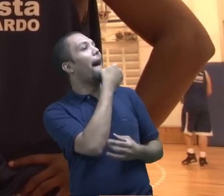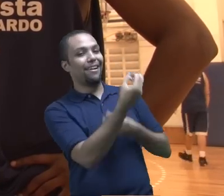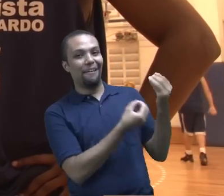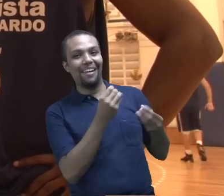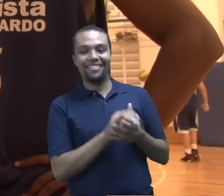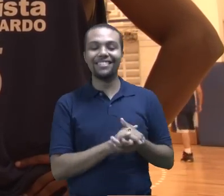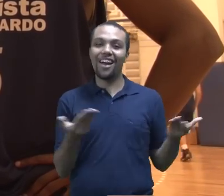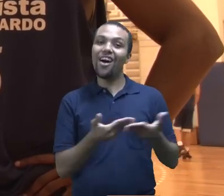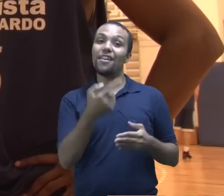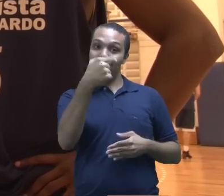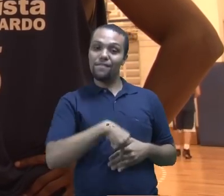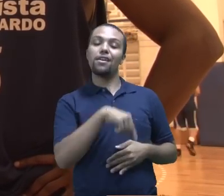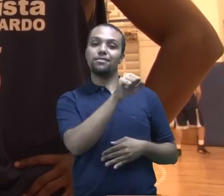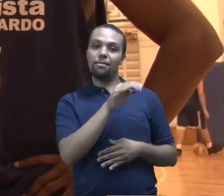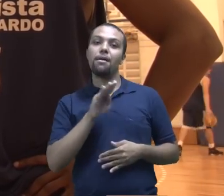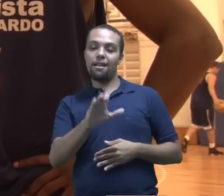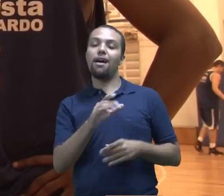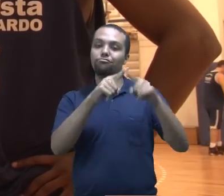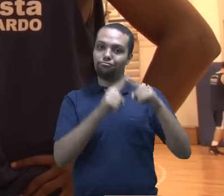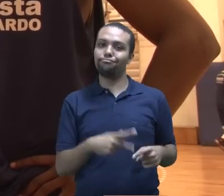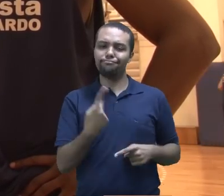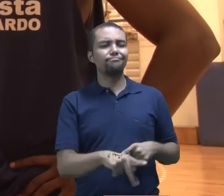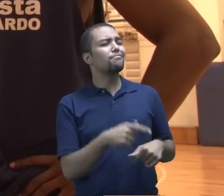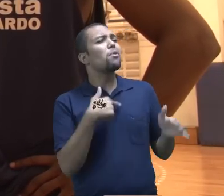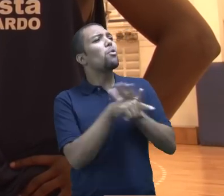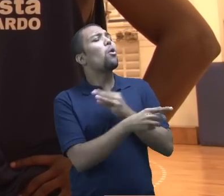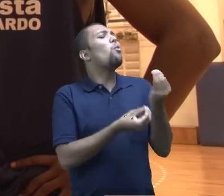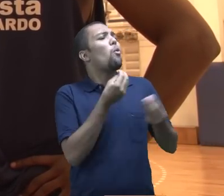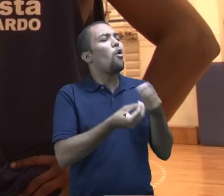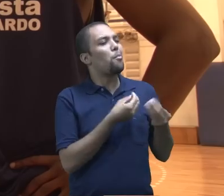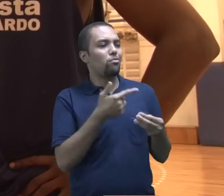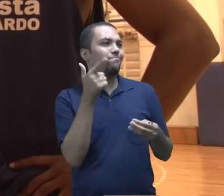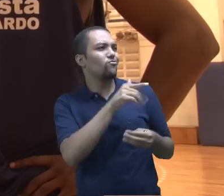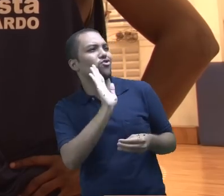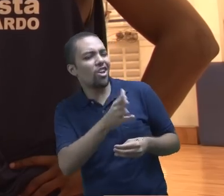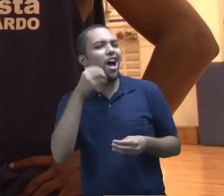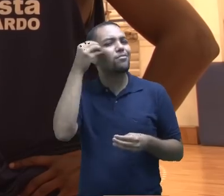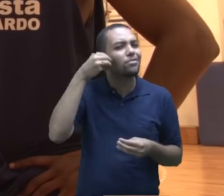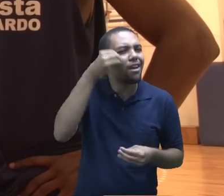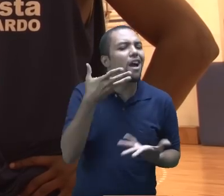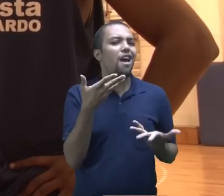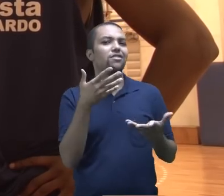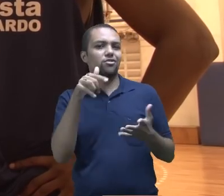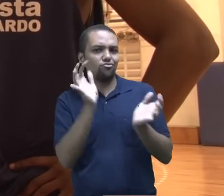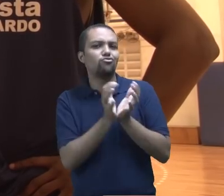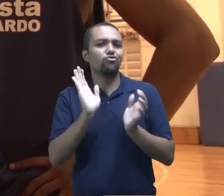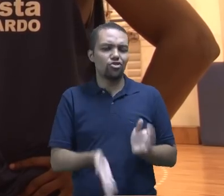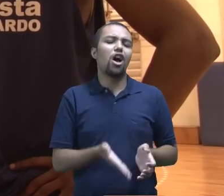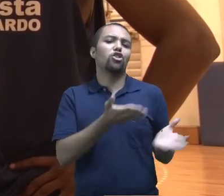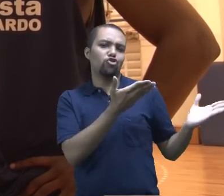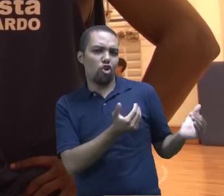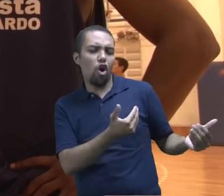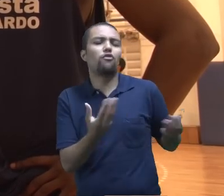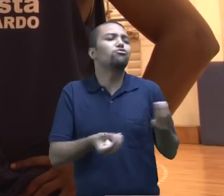chegando aqui para disputar Campeonato Paulista pelo time de São Bernardo, na Metodista, o que se esperar dessa competição? Você que já tem um pouco mais de experiência, os meninos por aqui